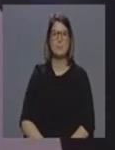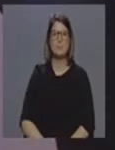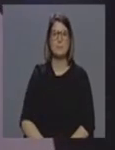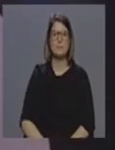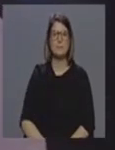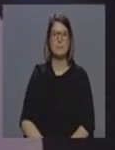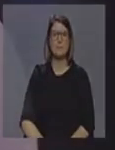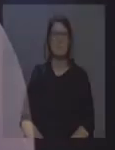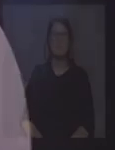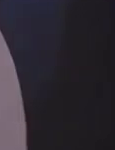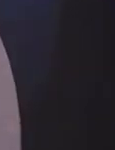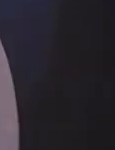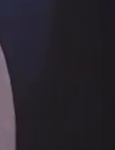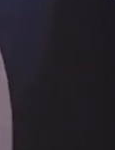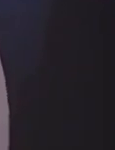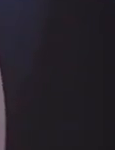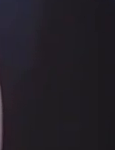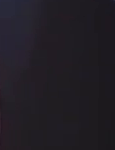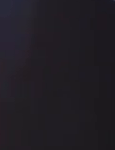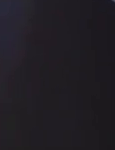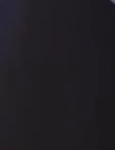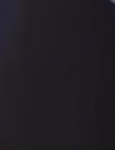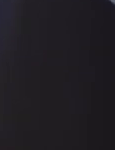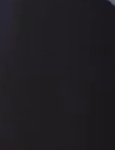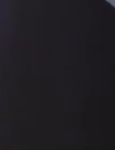Música